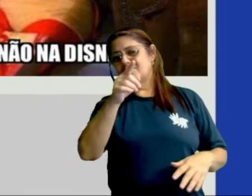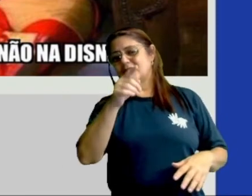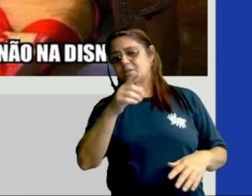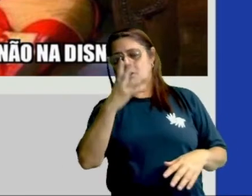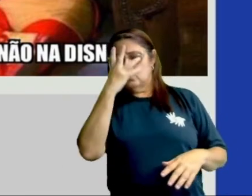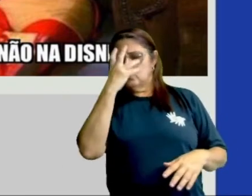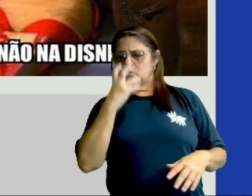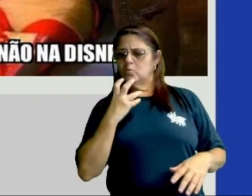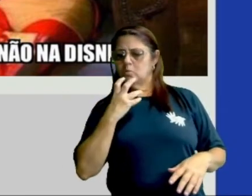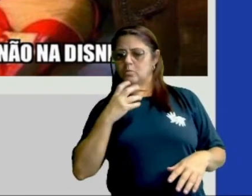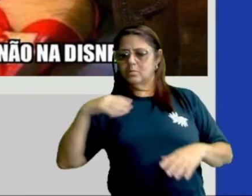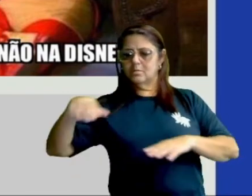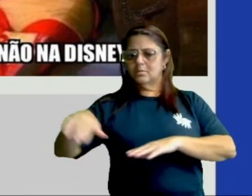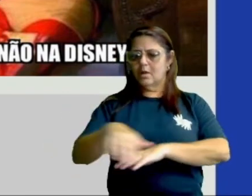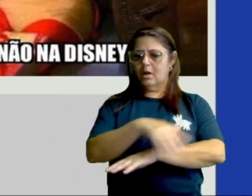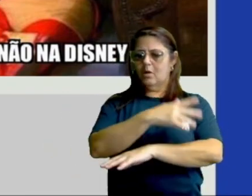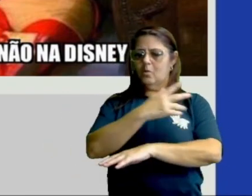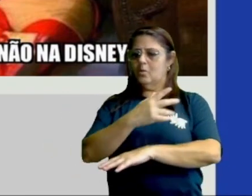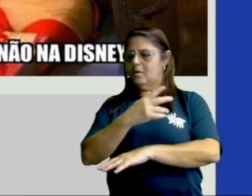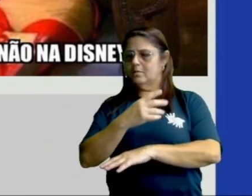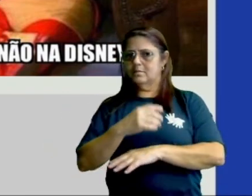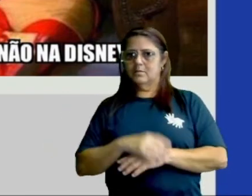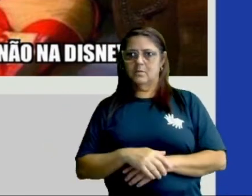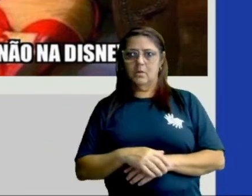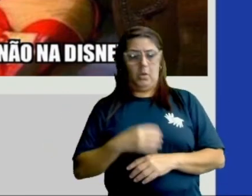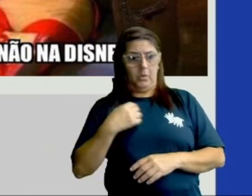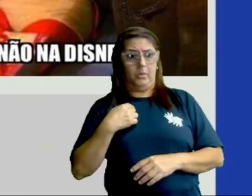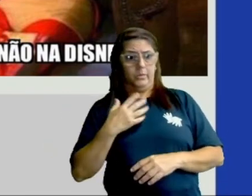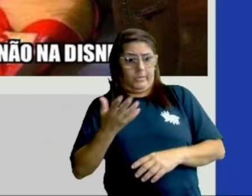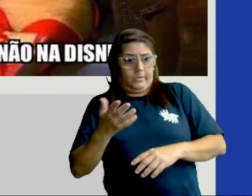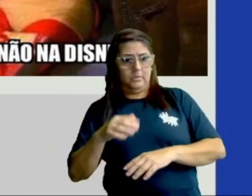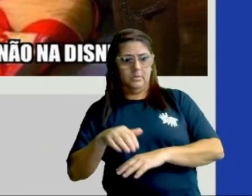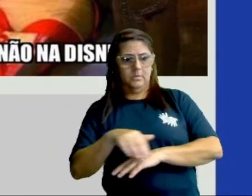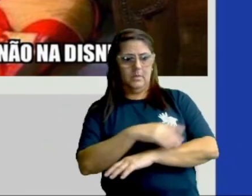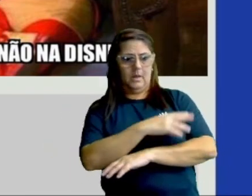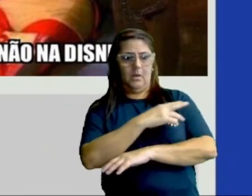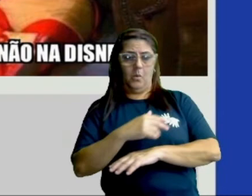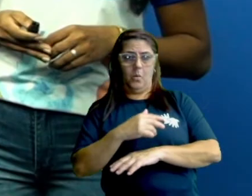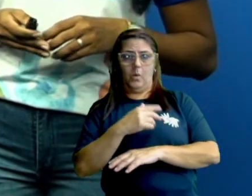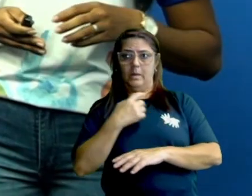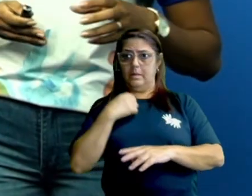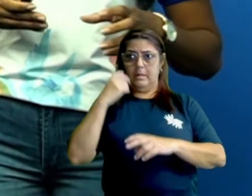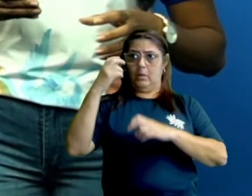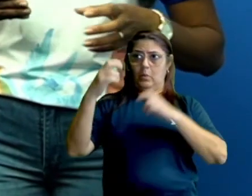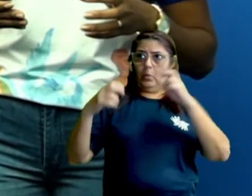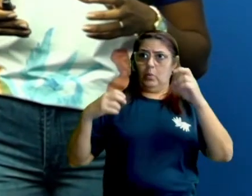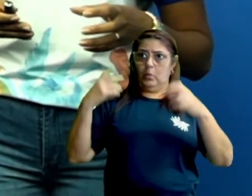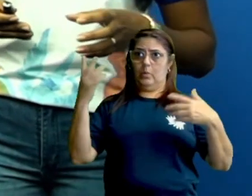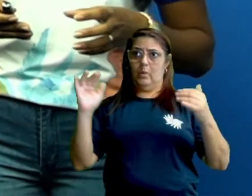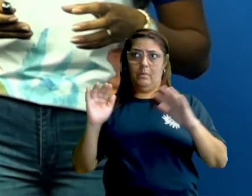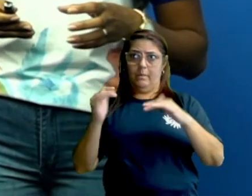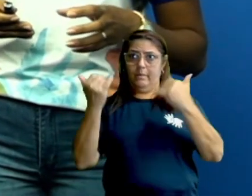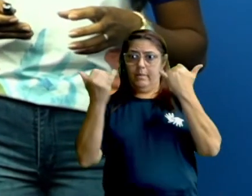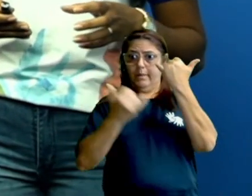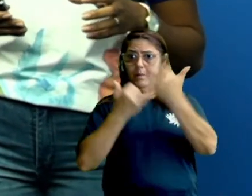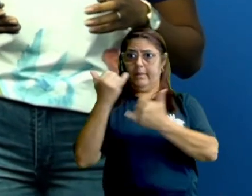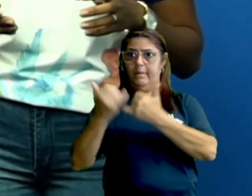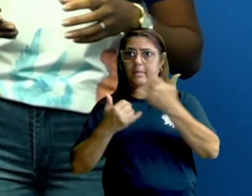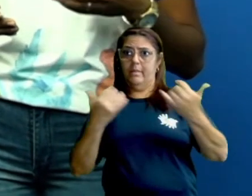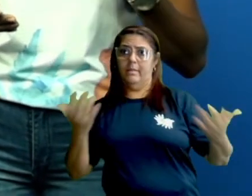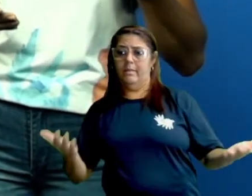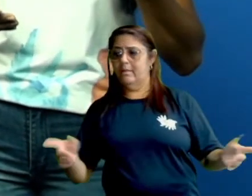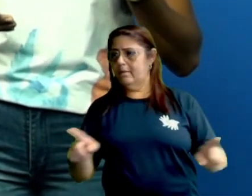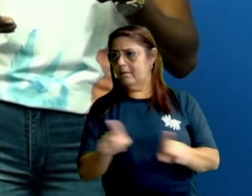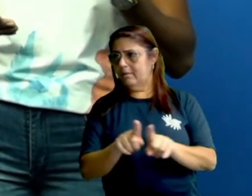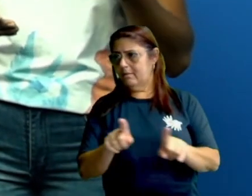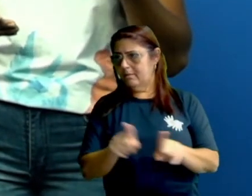cara fechada na rua. E aí ele responde, tô na rua, não na Disney. Então, nós temos aí essa brincadeira com esses memes